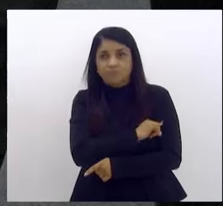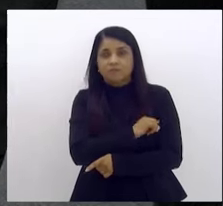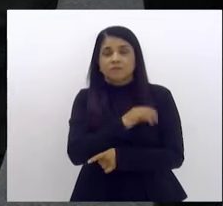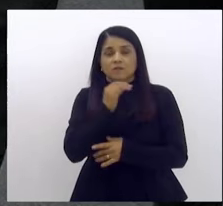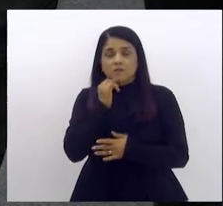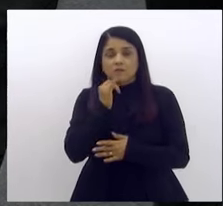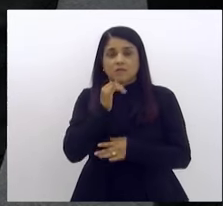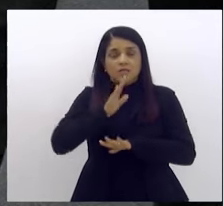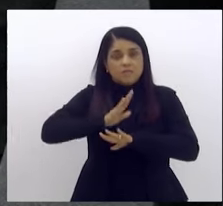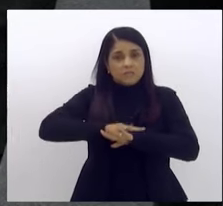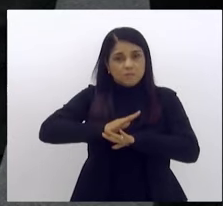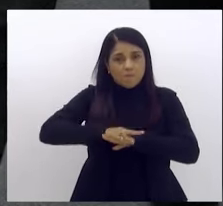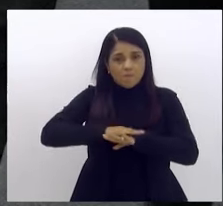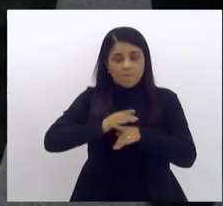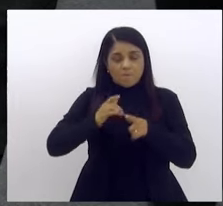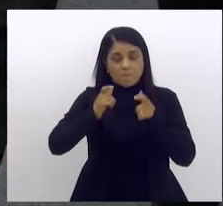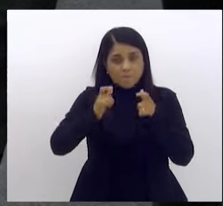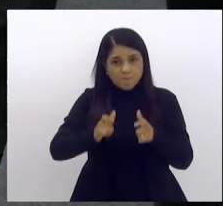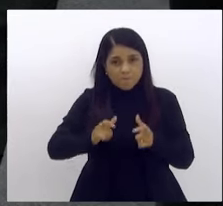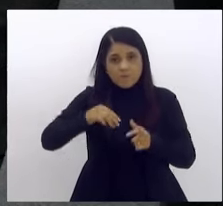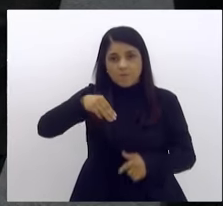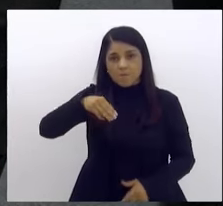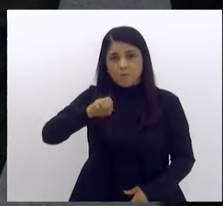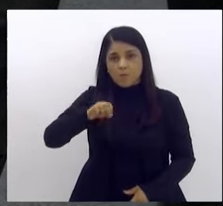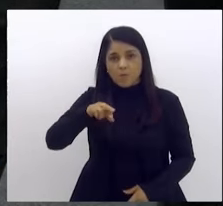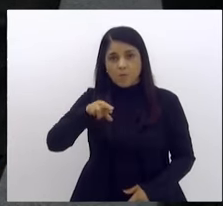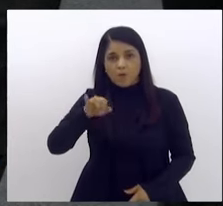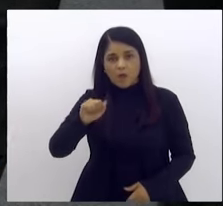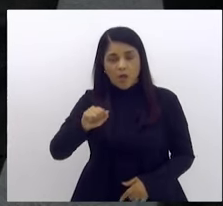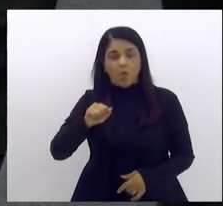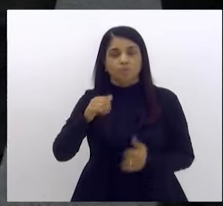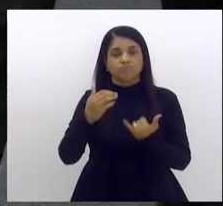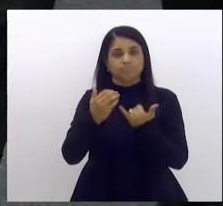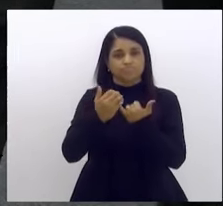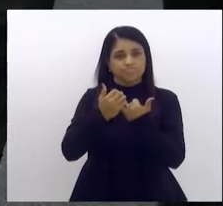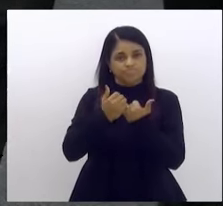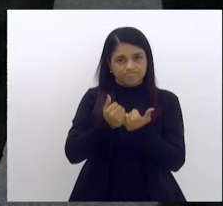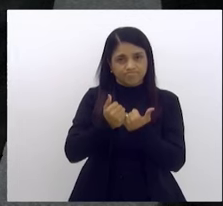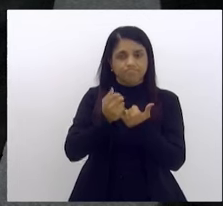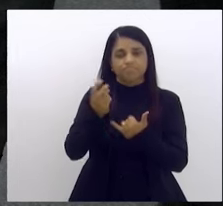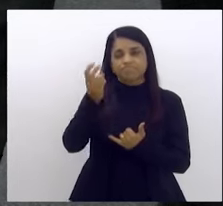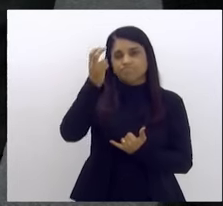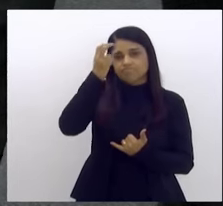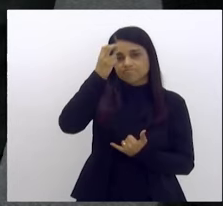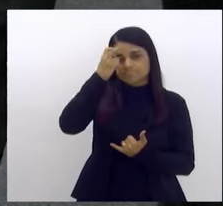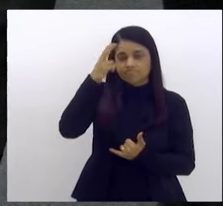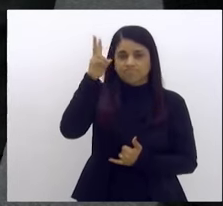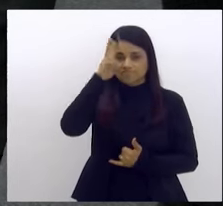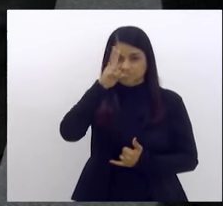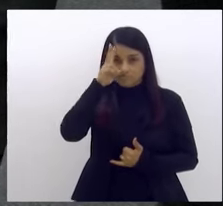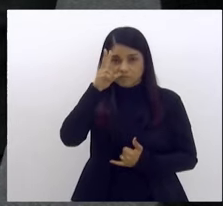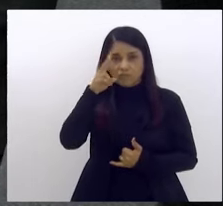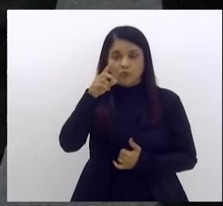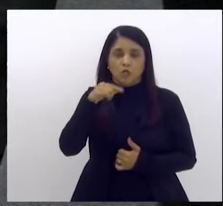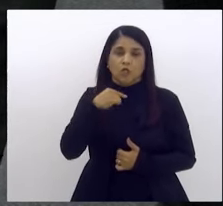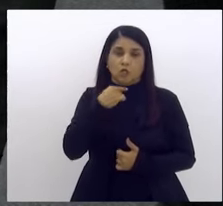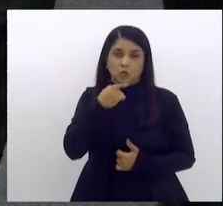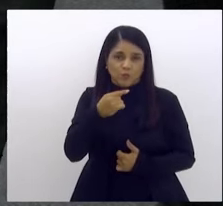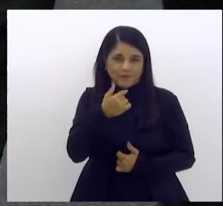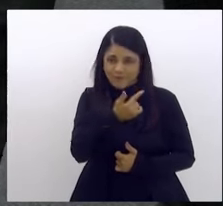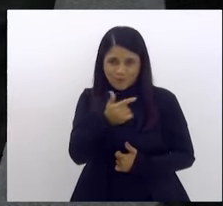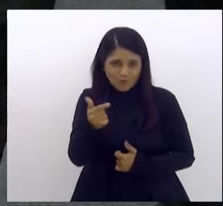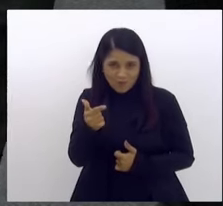esse memorial como patrimônio histórico cultural do Estado do Rio de Janeiro, porque isso é, sem dúvidas,